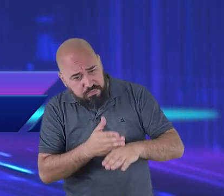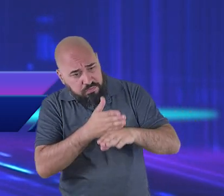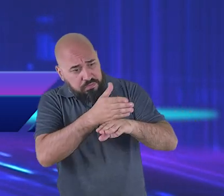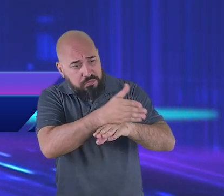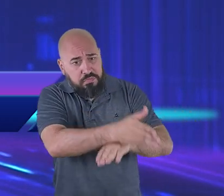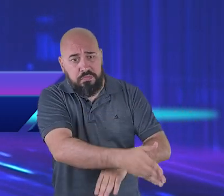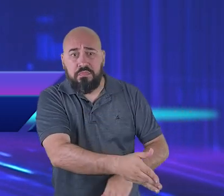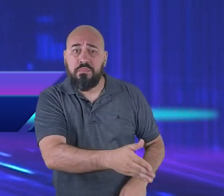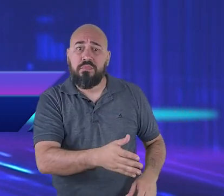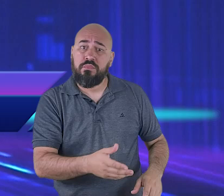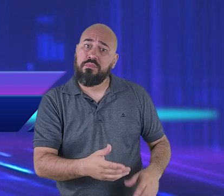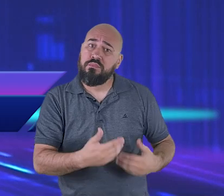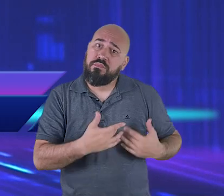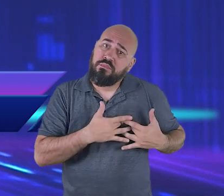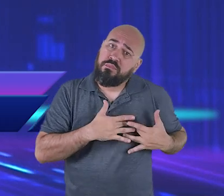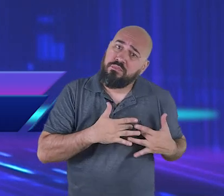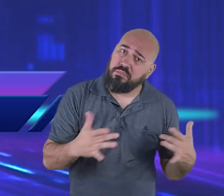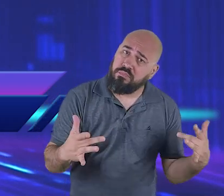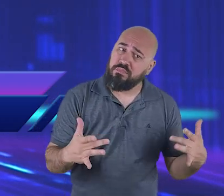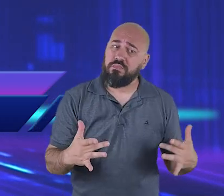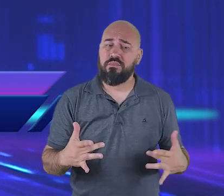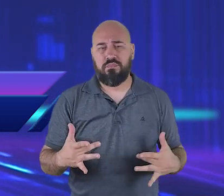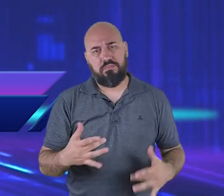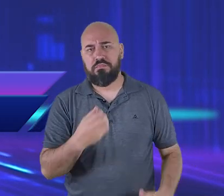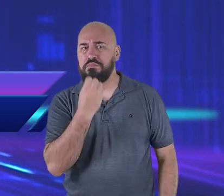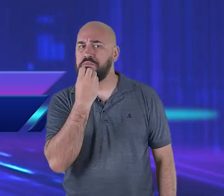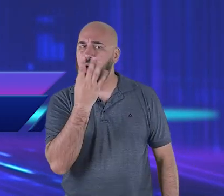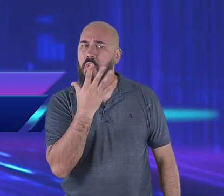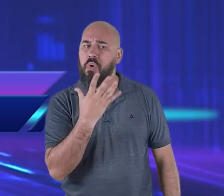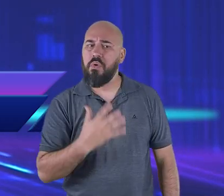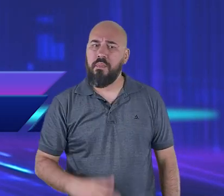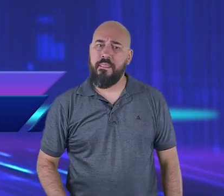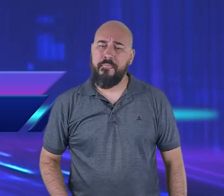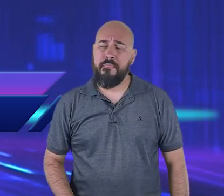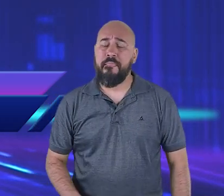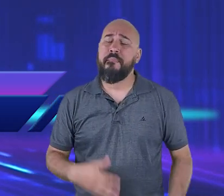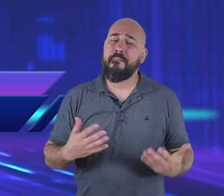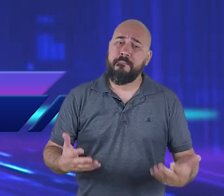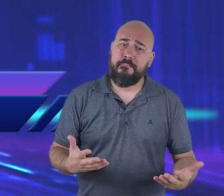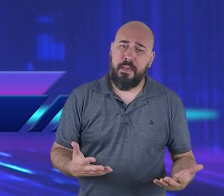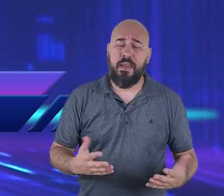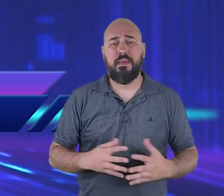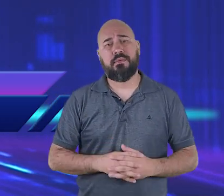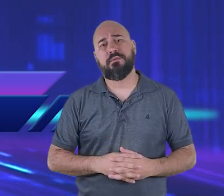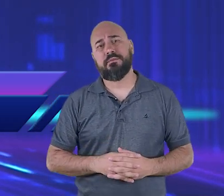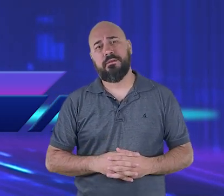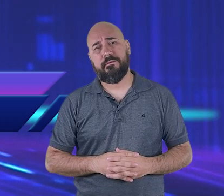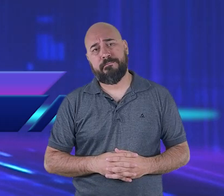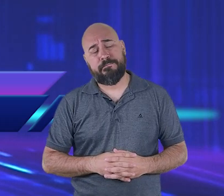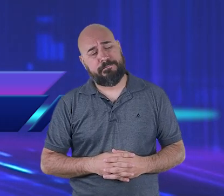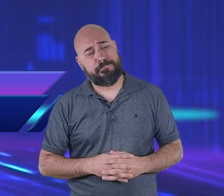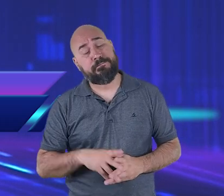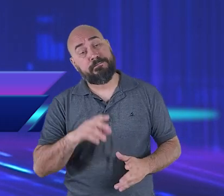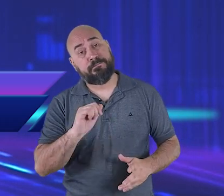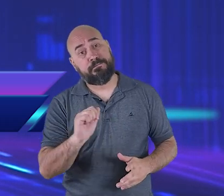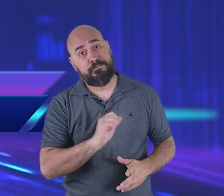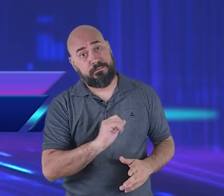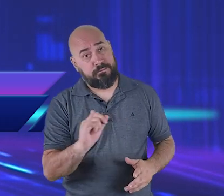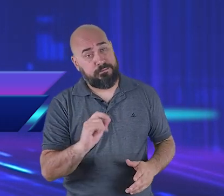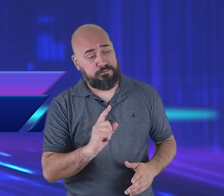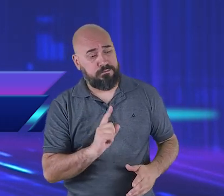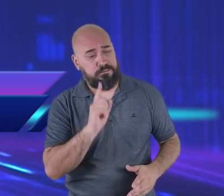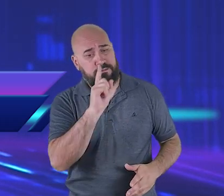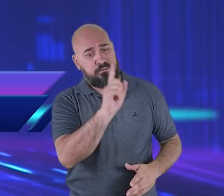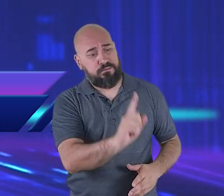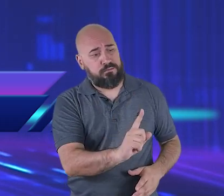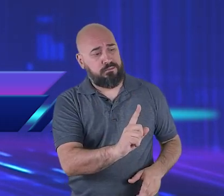rei. E de fato, foi realmente um ato maravilhoso, mas se torna insignificante quando